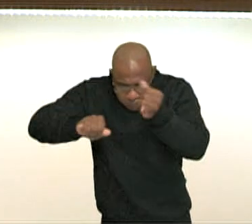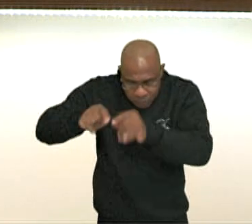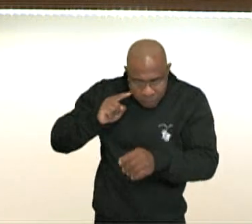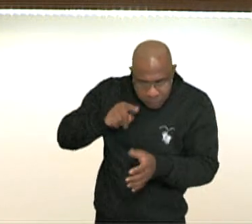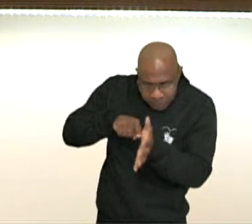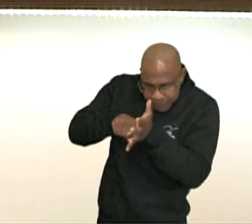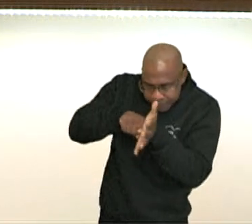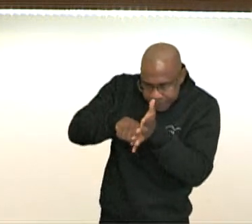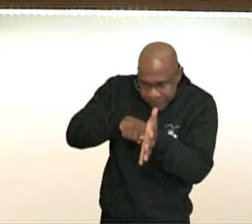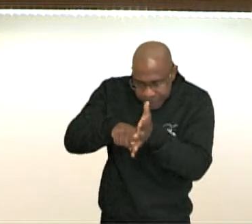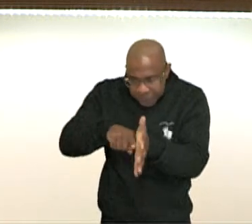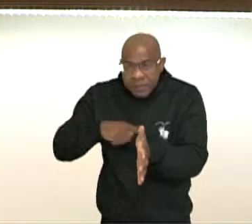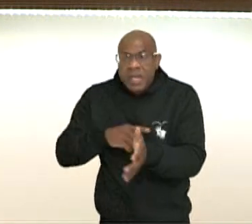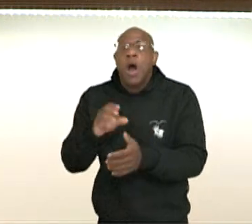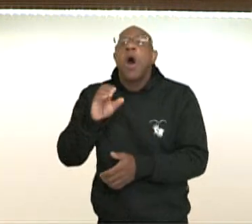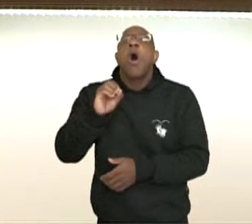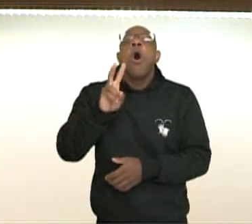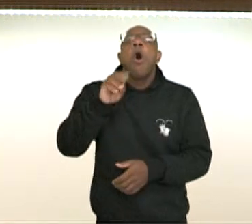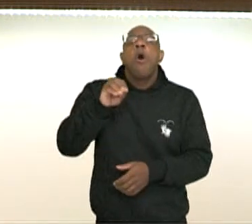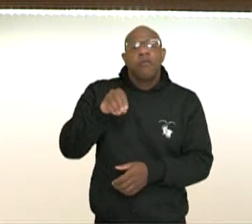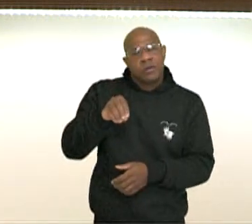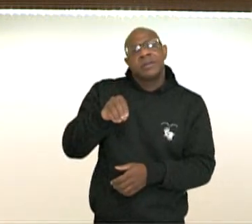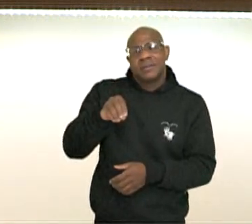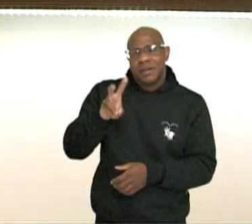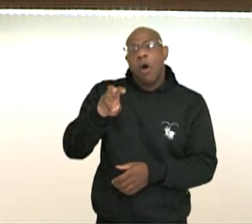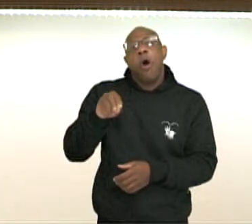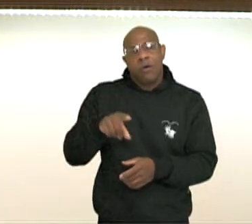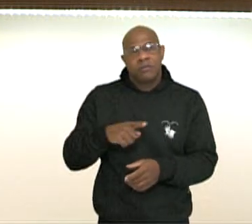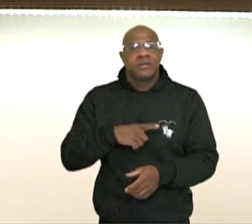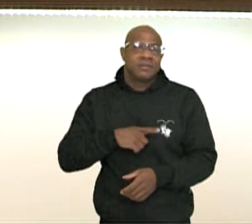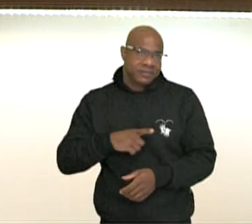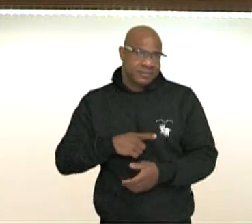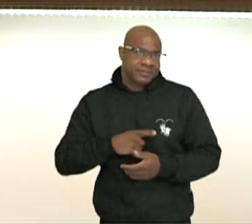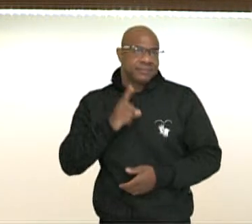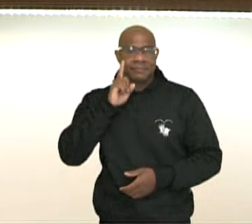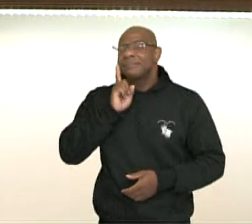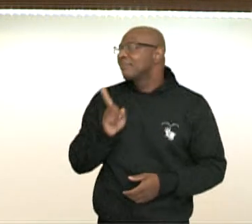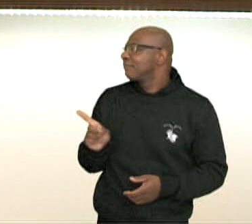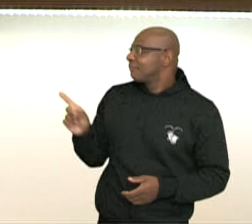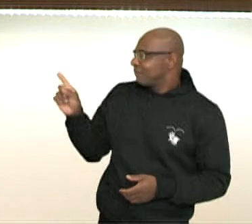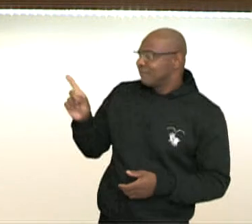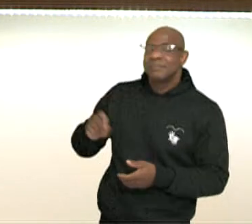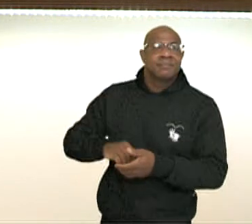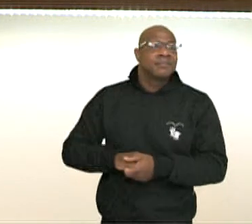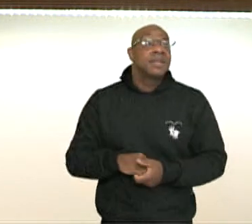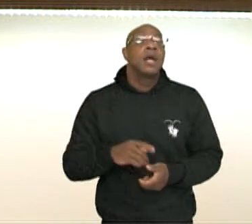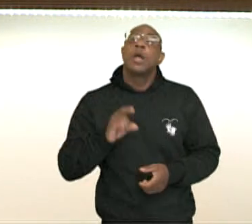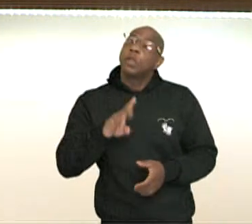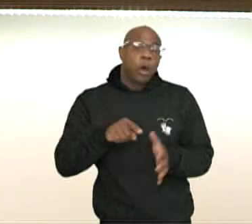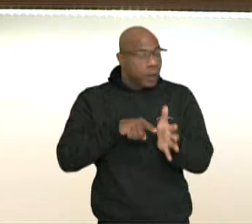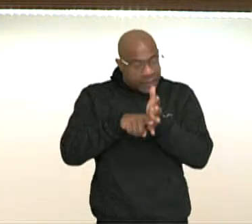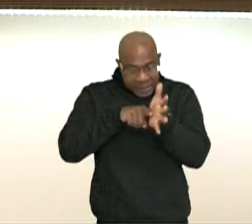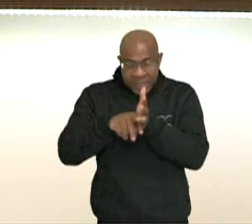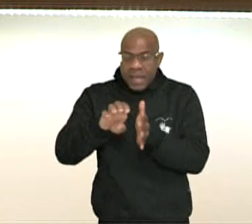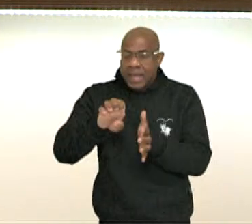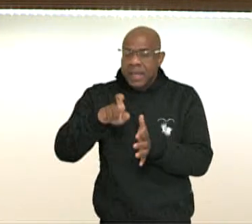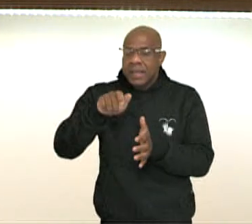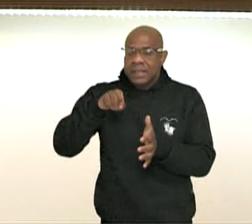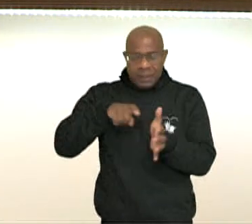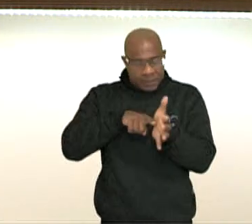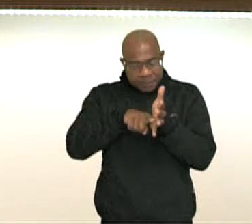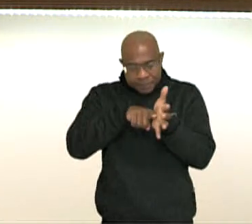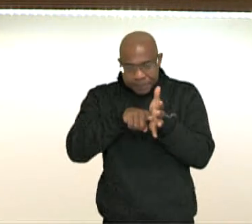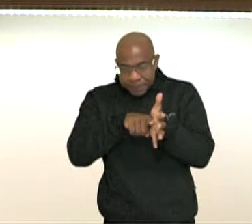do quê? Dos ovos, então, do Ascaris lumbricoide. Então, somente com um exame parasitológico para,